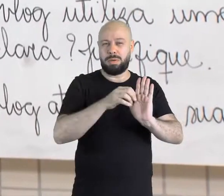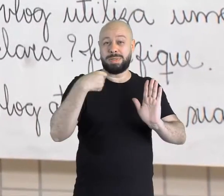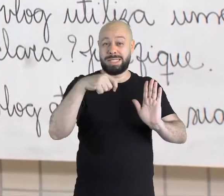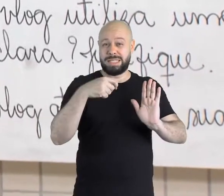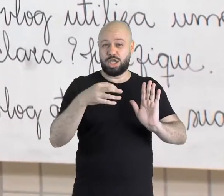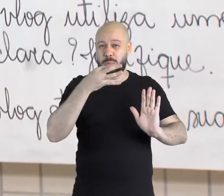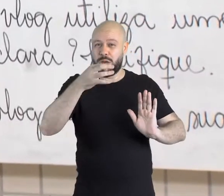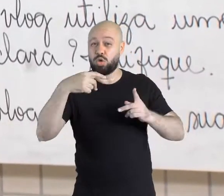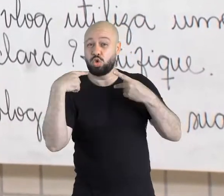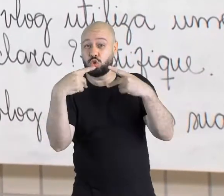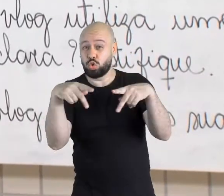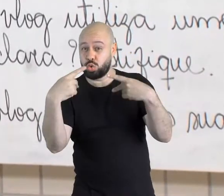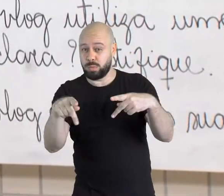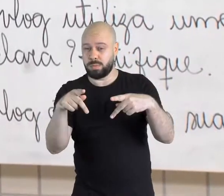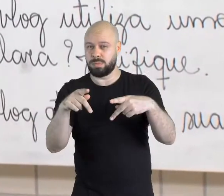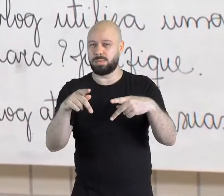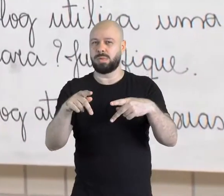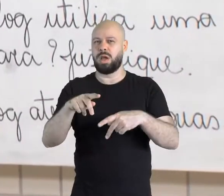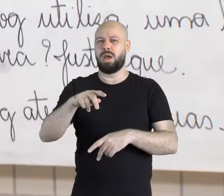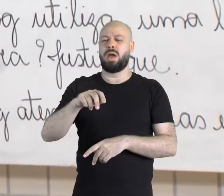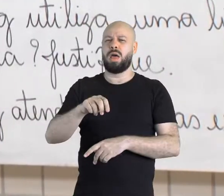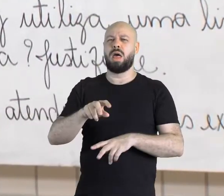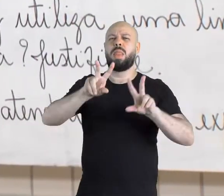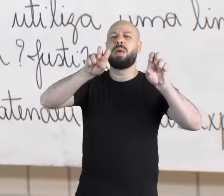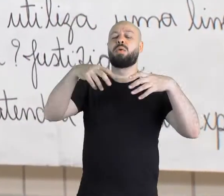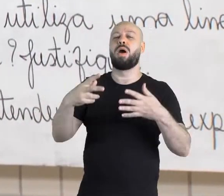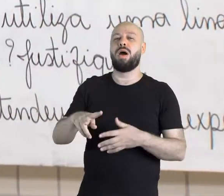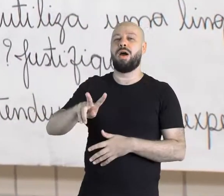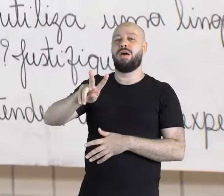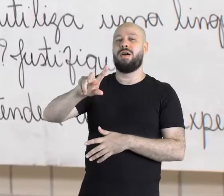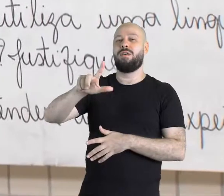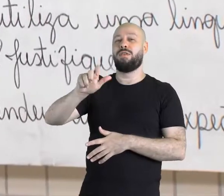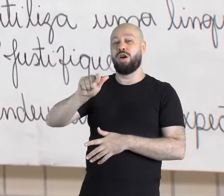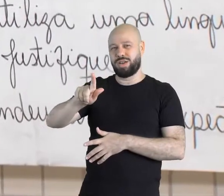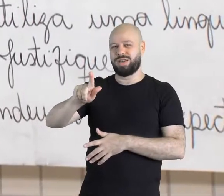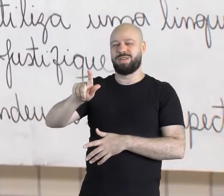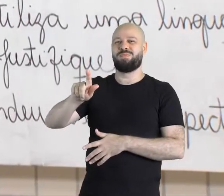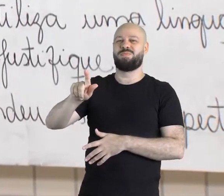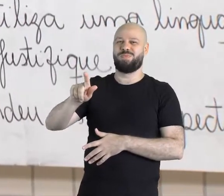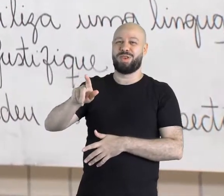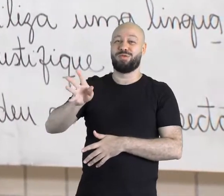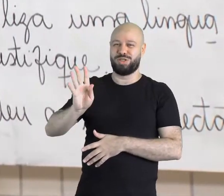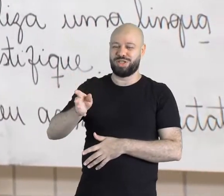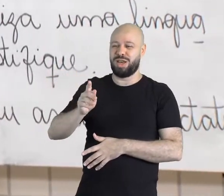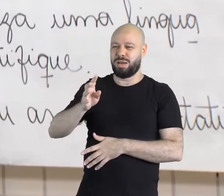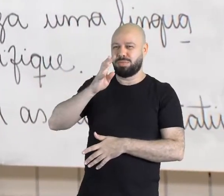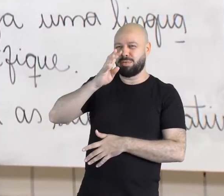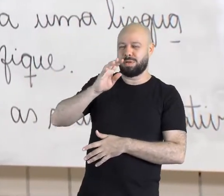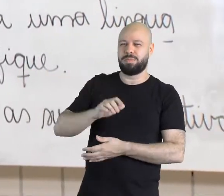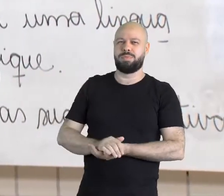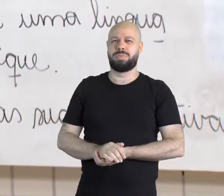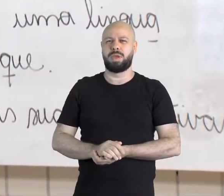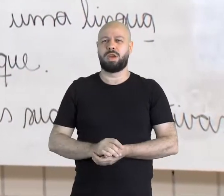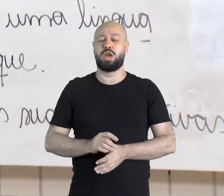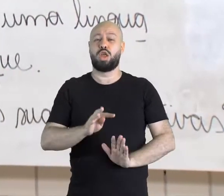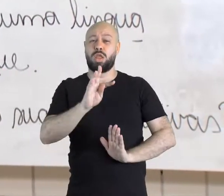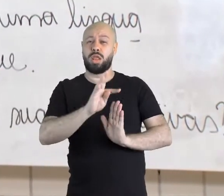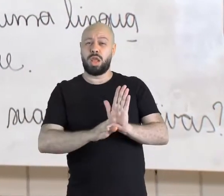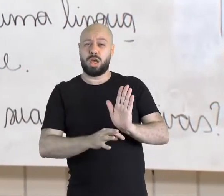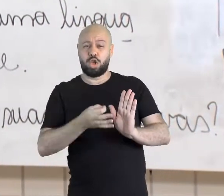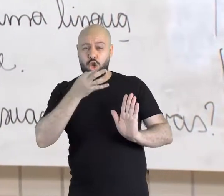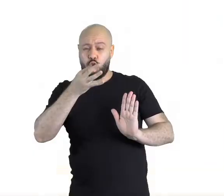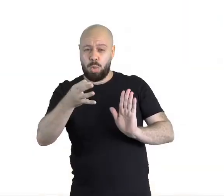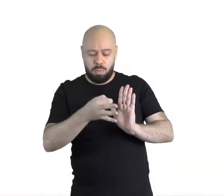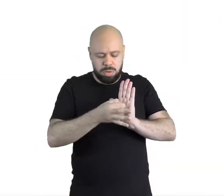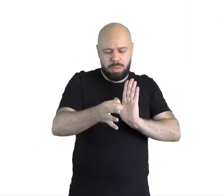opinião sobre o vlog. Observem, texto opinativo. Texto opinativo ou de opinião é